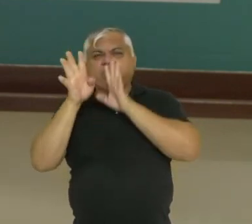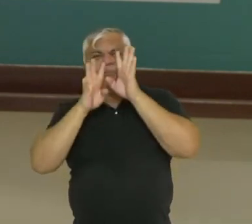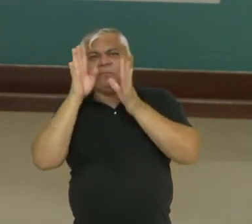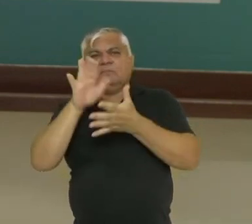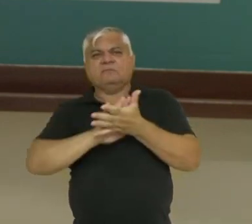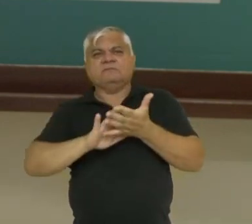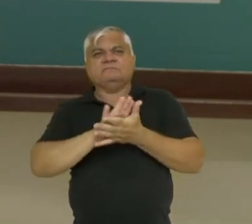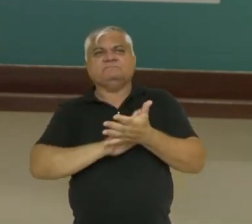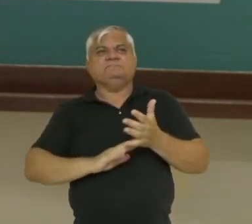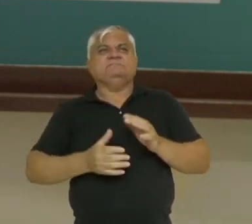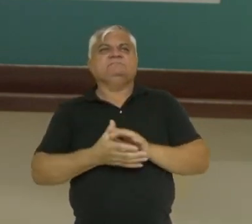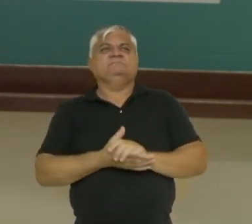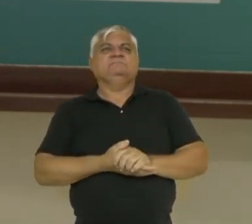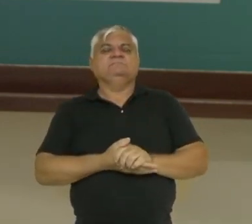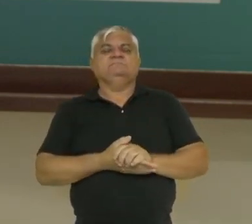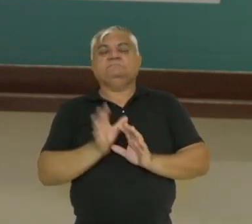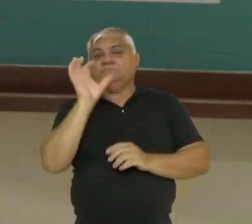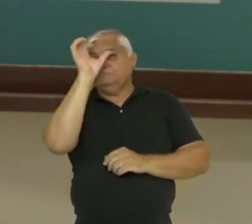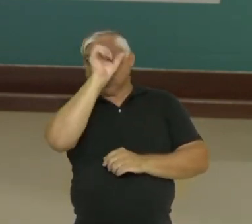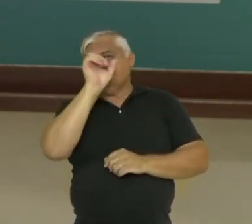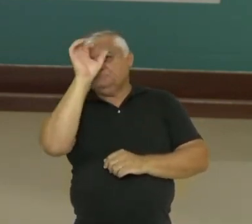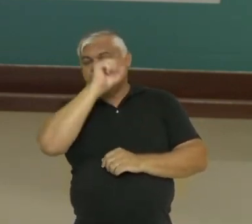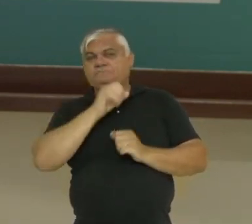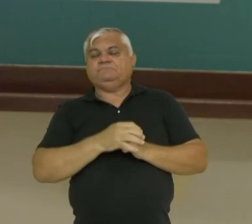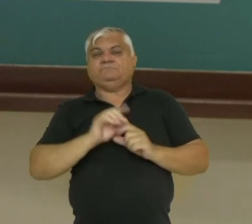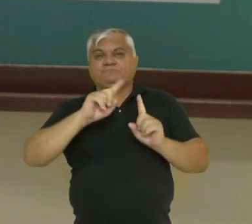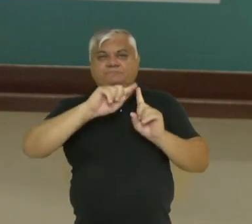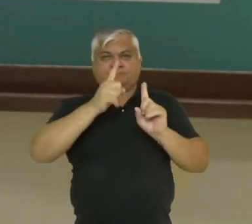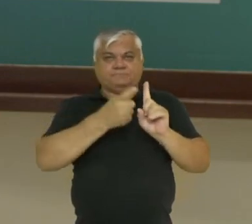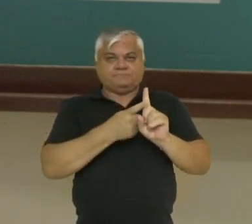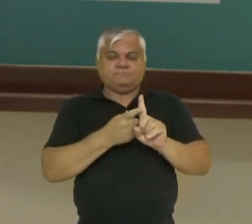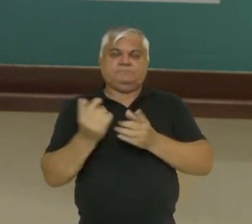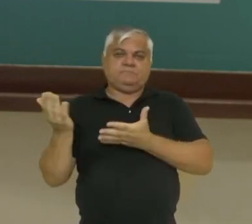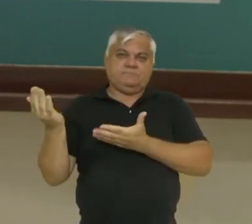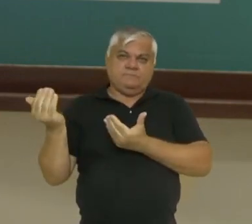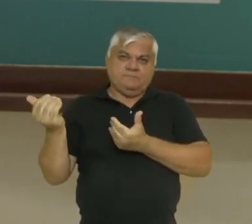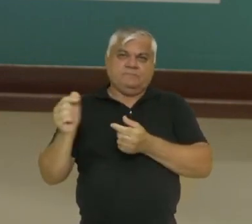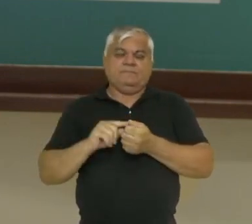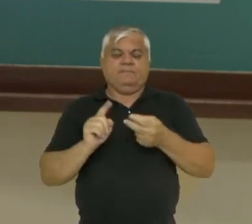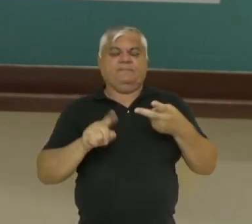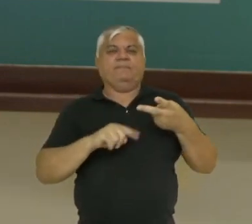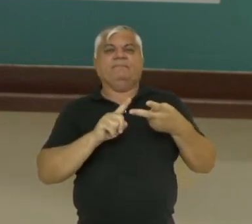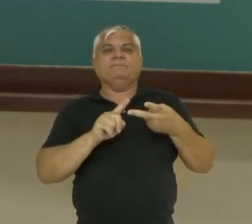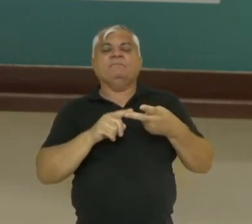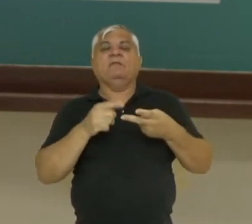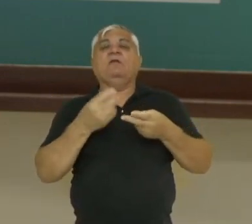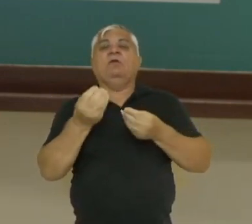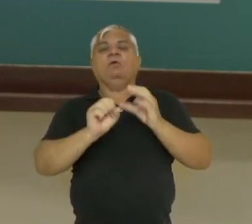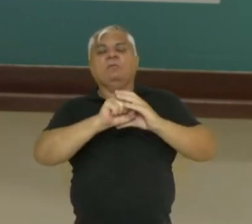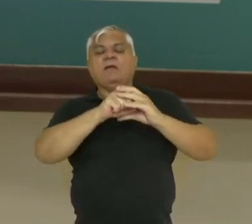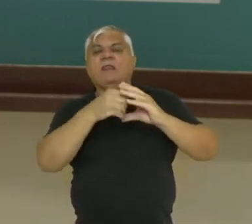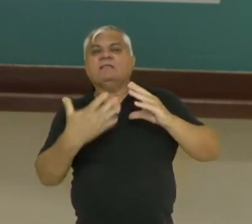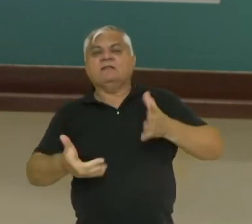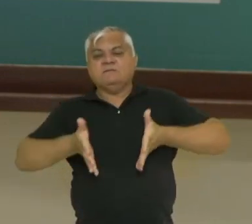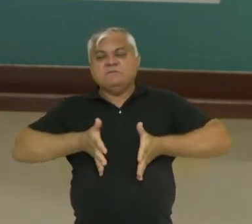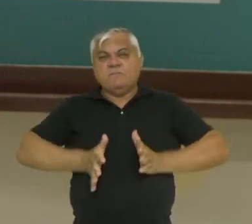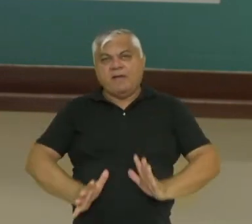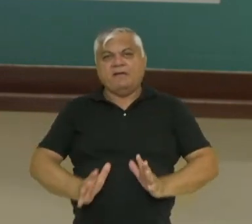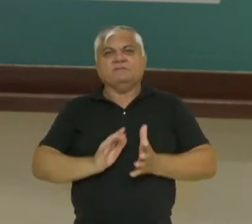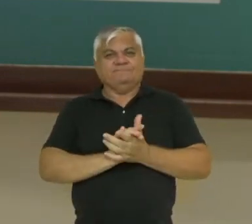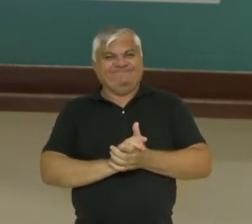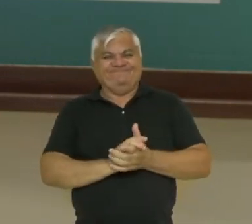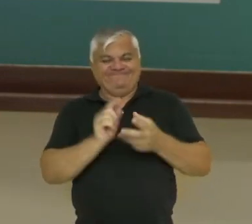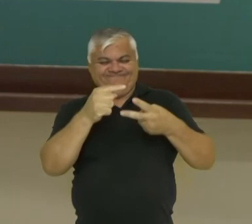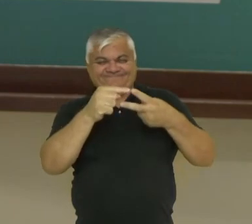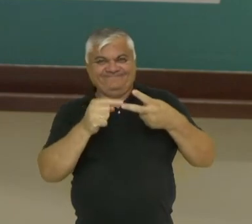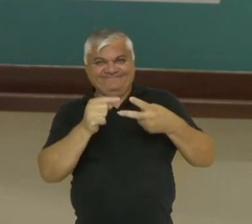não. O que vimos nessa aula? A gravidez na adolescência e características do parto. Então, claro que aqui